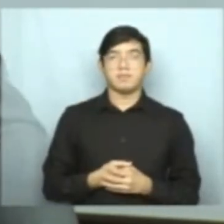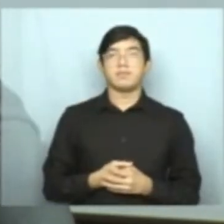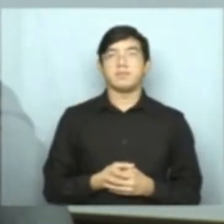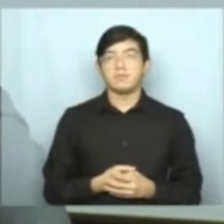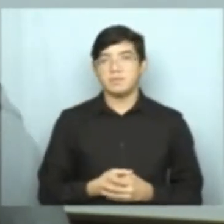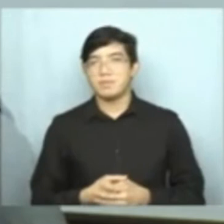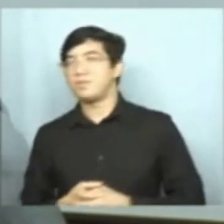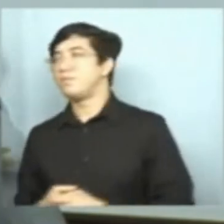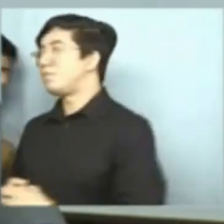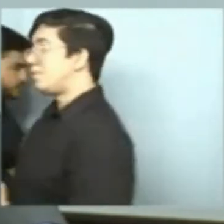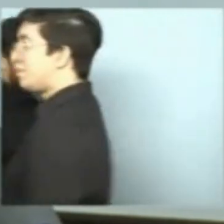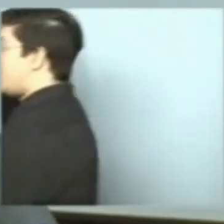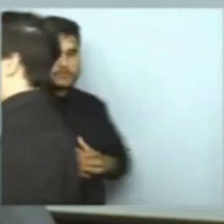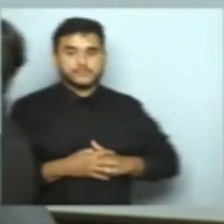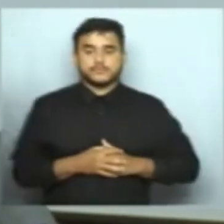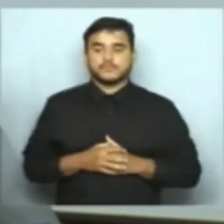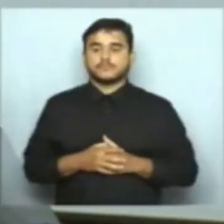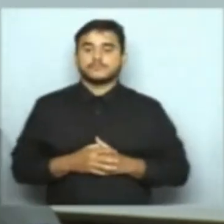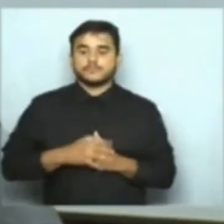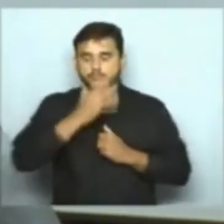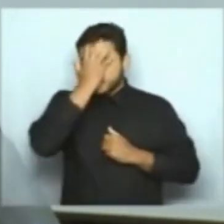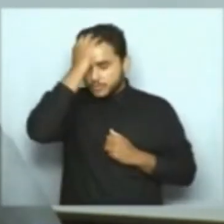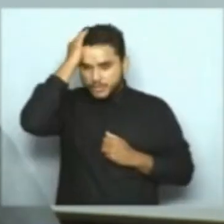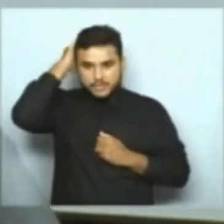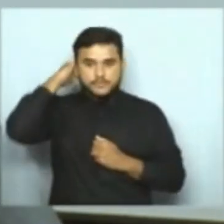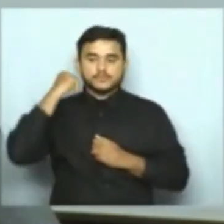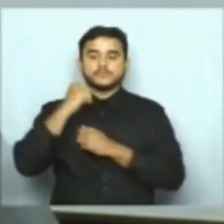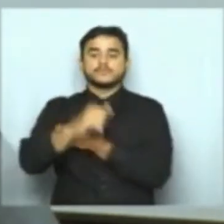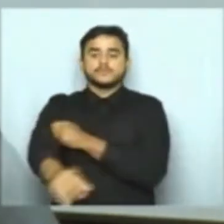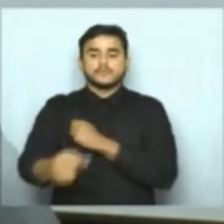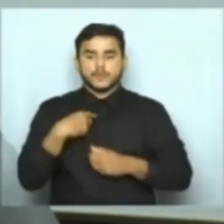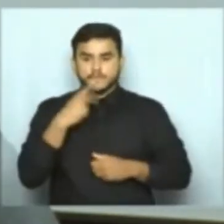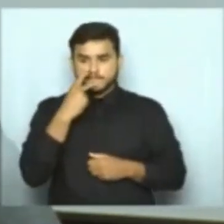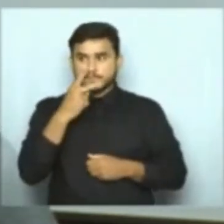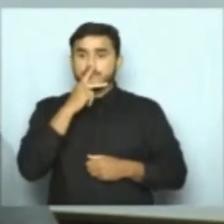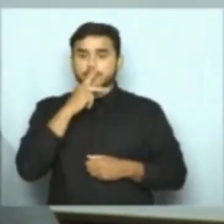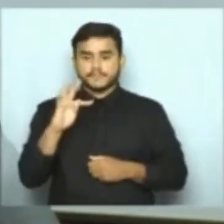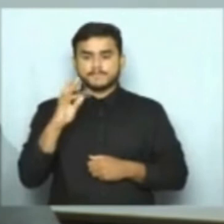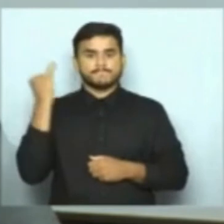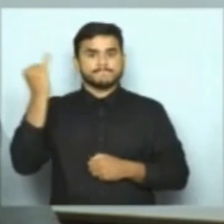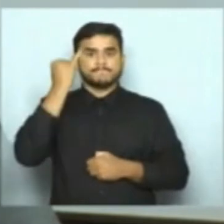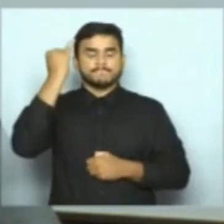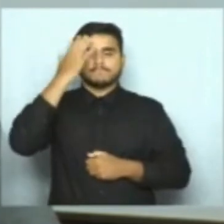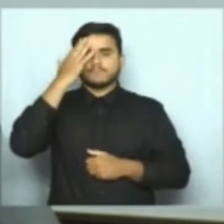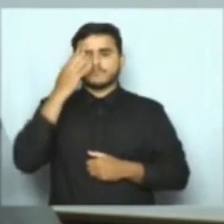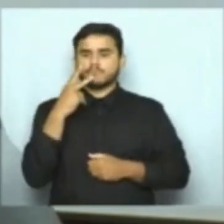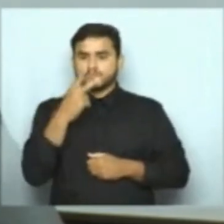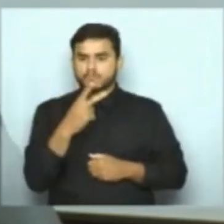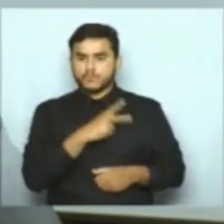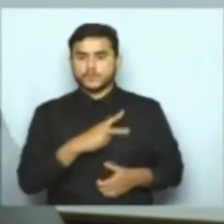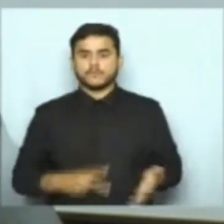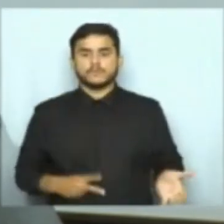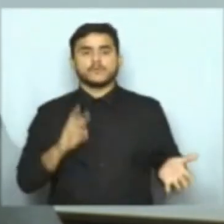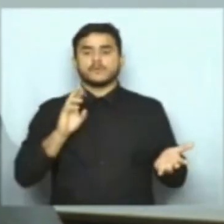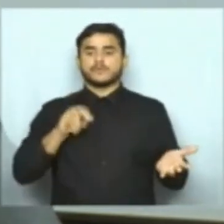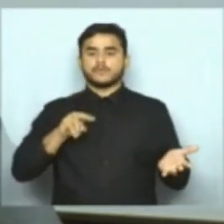isso não é uma bandeira qualquer para o PT. E ninguém me viu vir aqui na tribuna dizer que o colega vereador Ronivaldo